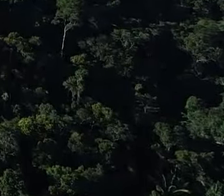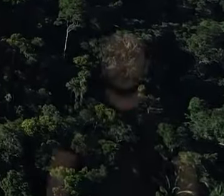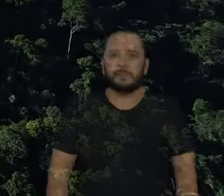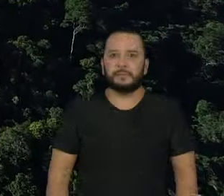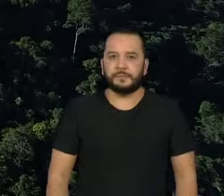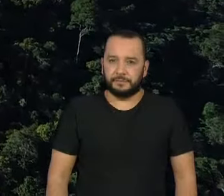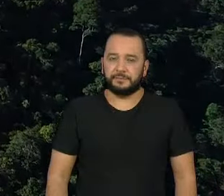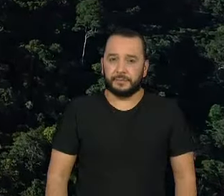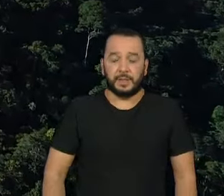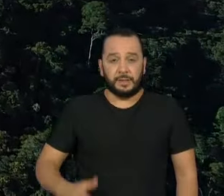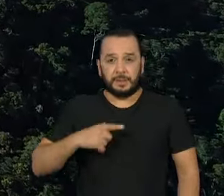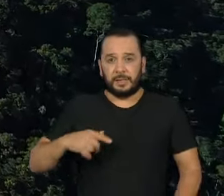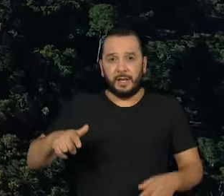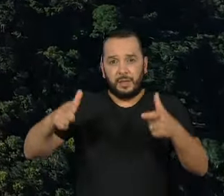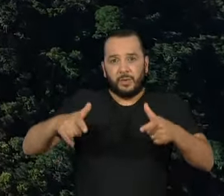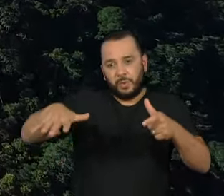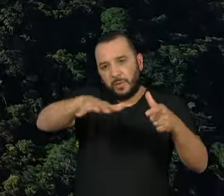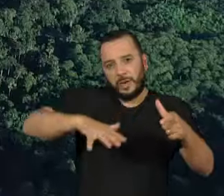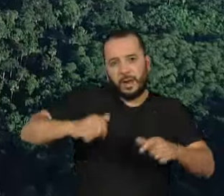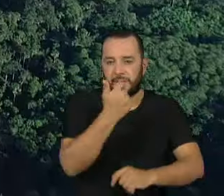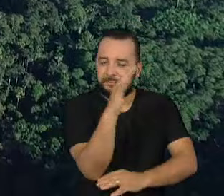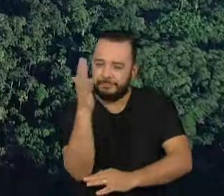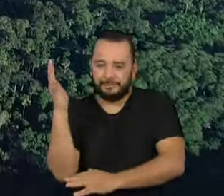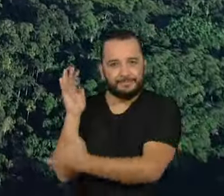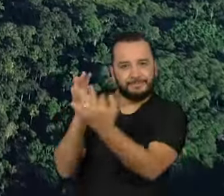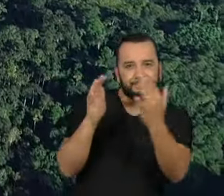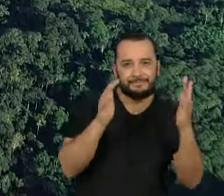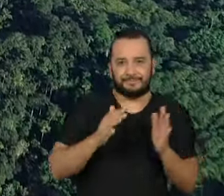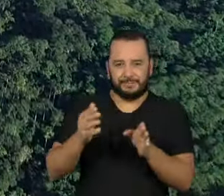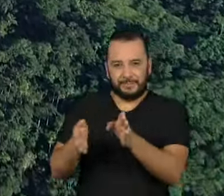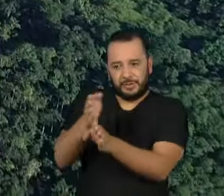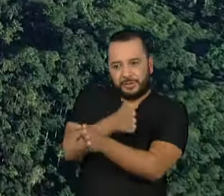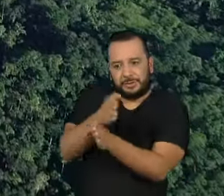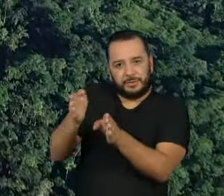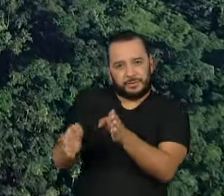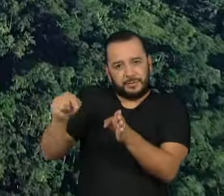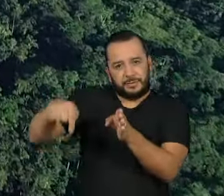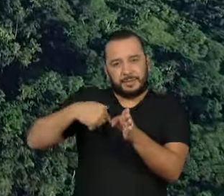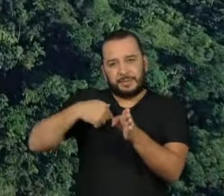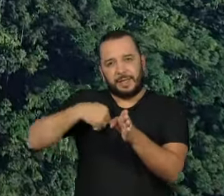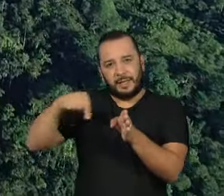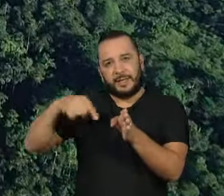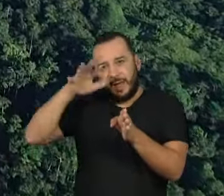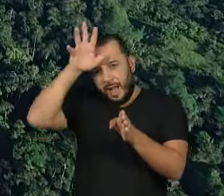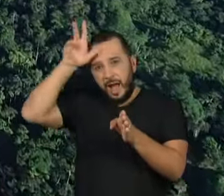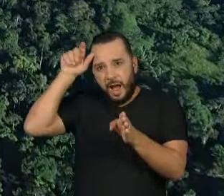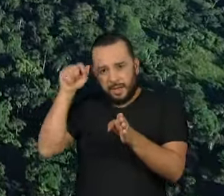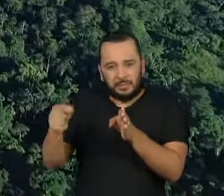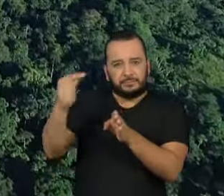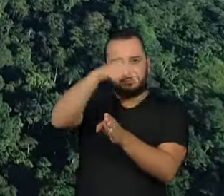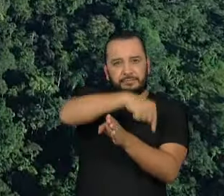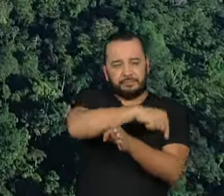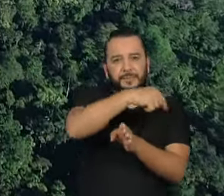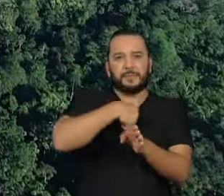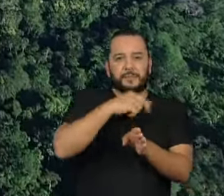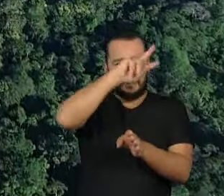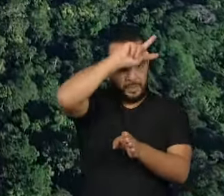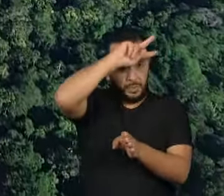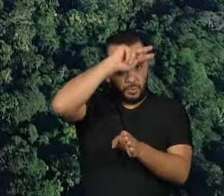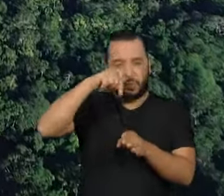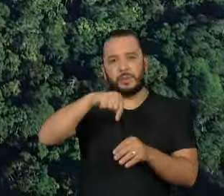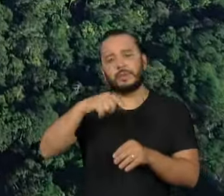Só no Parque Nacional da Serra do Divisor, divisa do Acre com o Peru, e em nenhum outro lugar